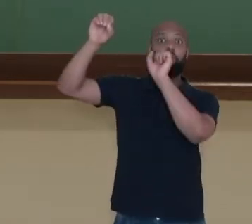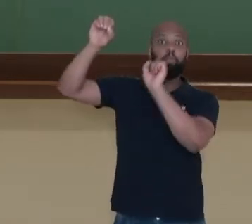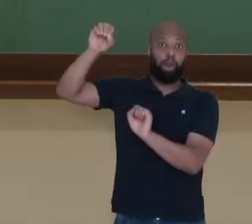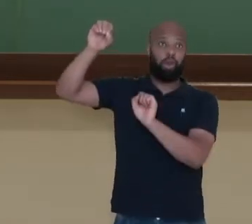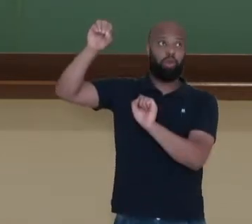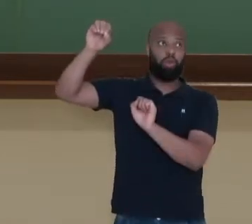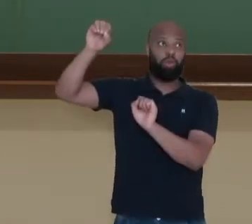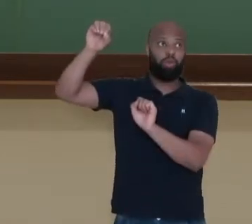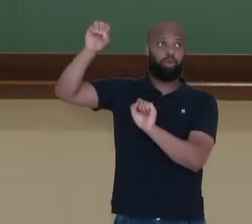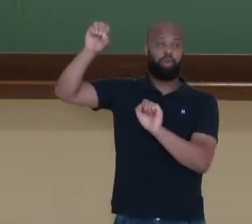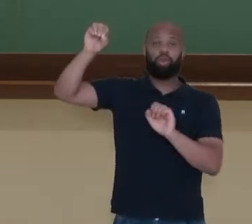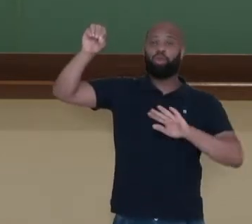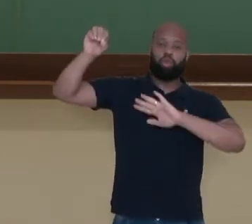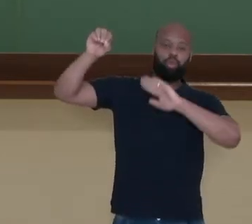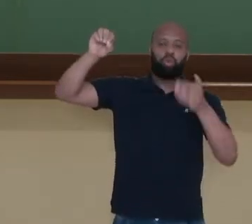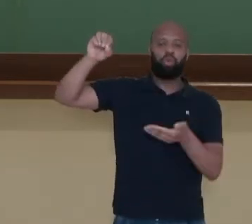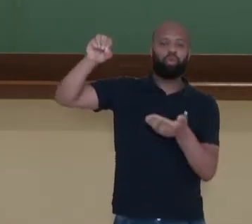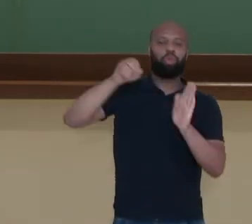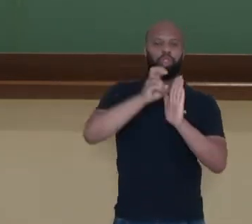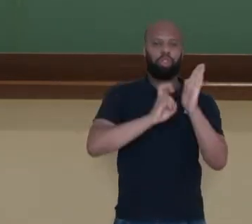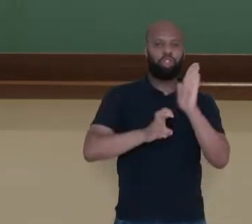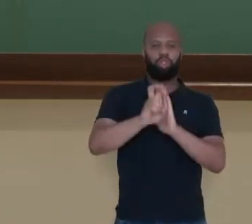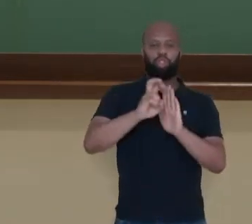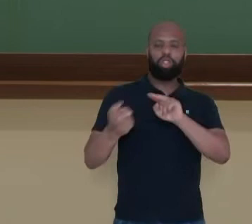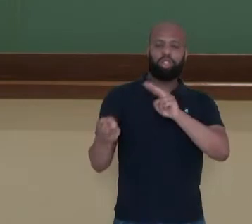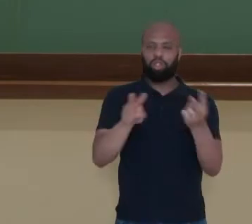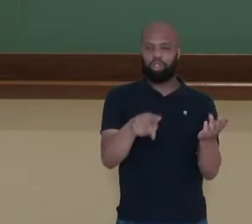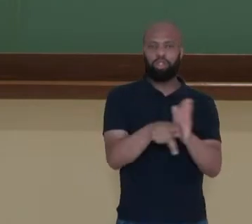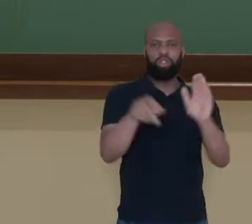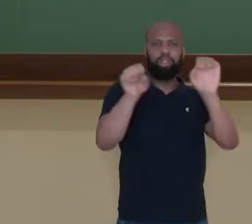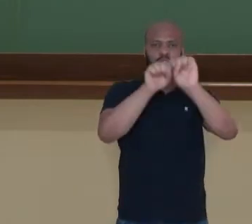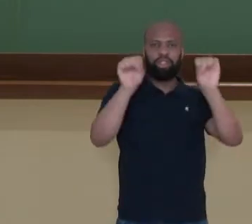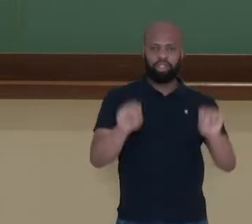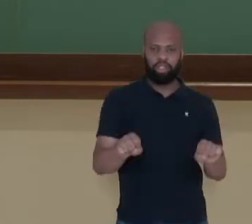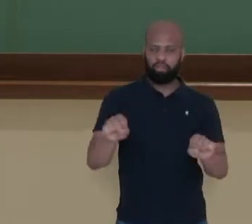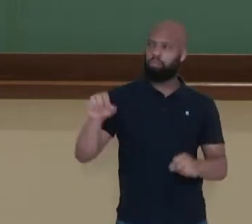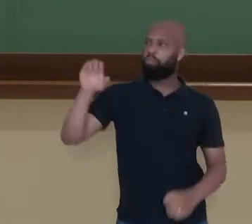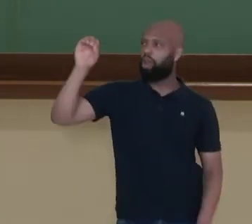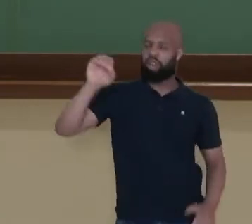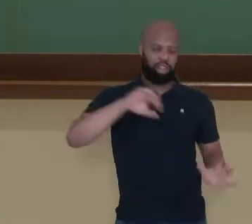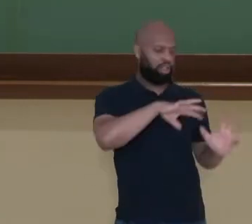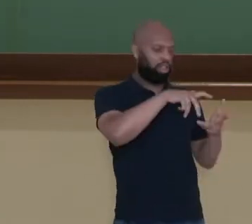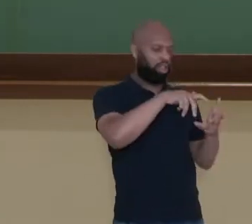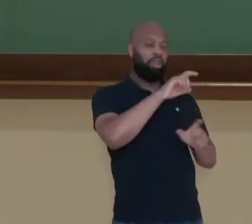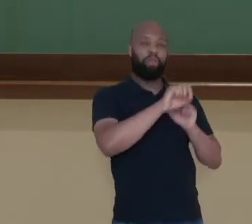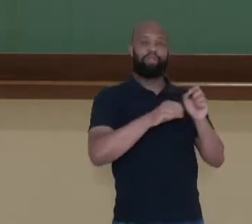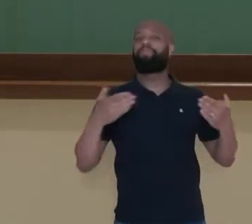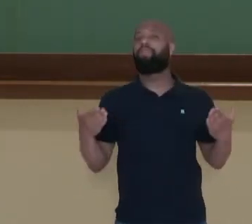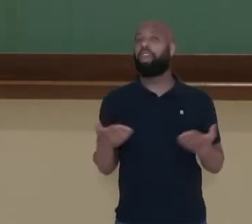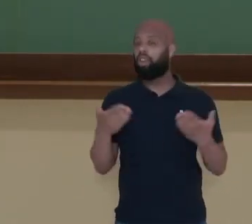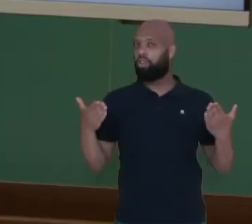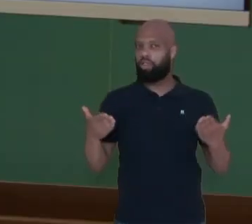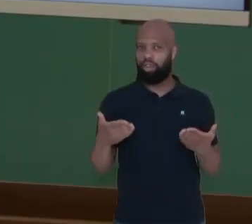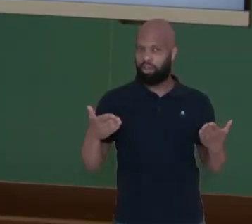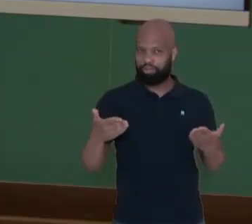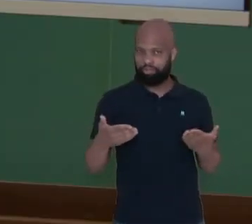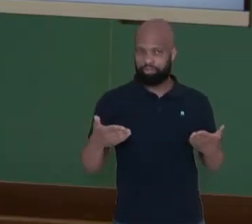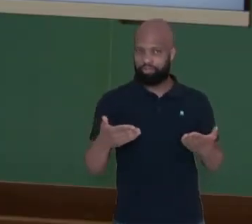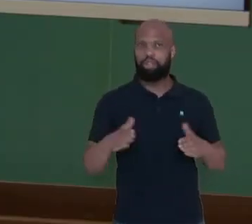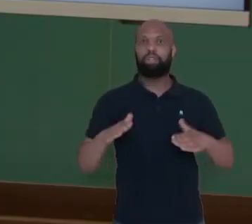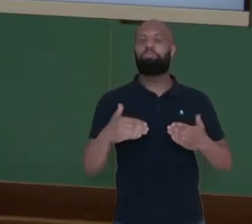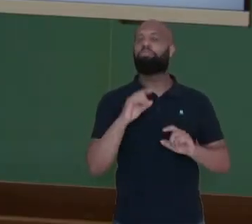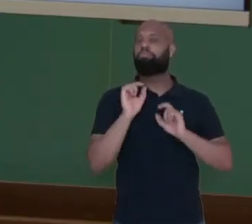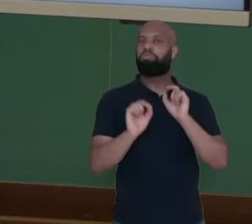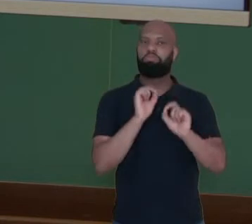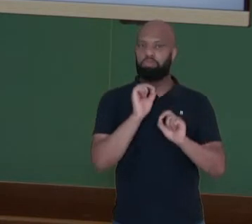tinha aqui embaixo foi transferida para esse sistema bolinha-terra. E aí, qual é a magia da coisa? A magia, meu